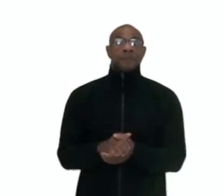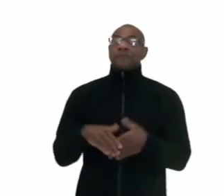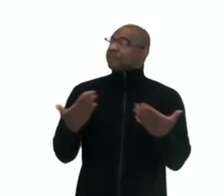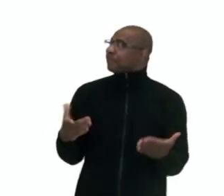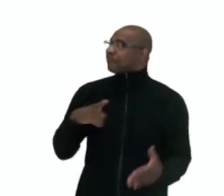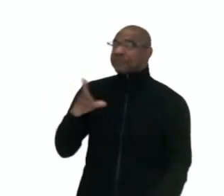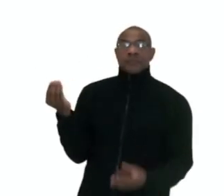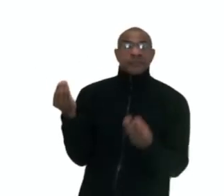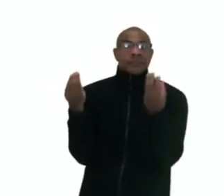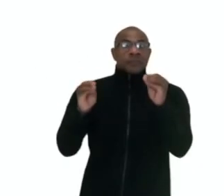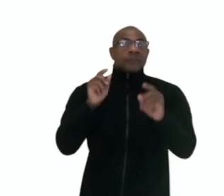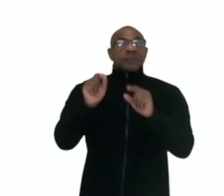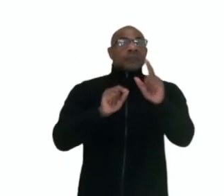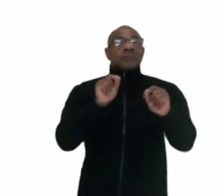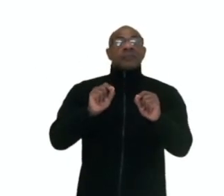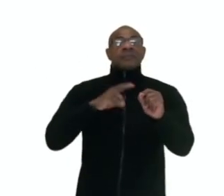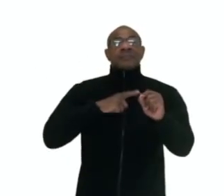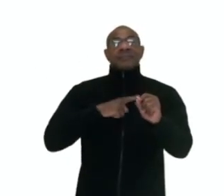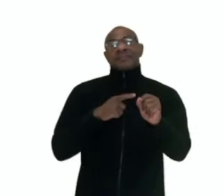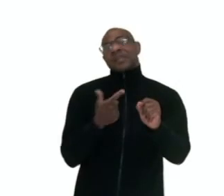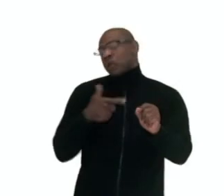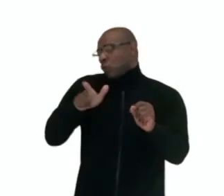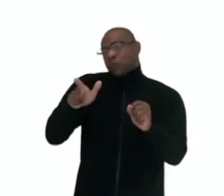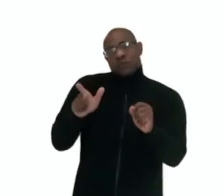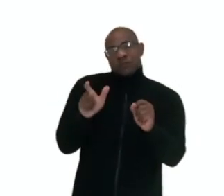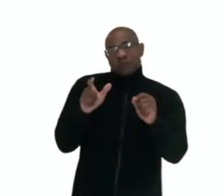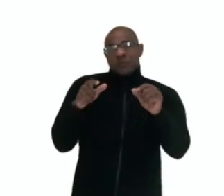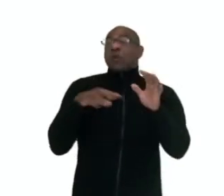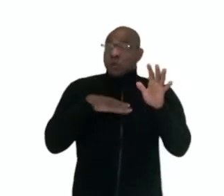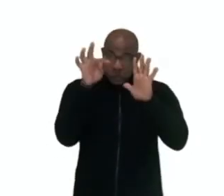ele coloca também, ó, em outras